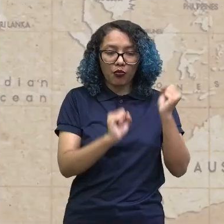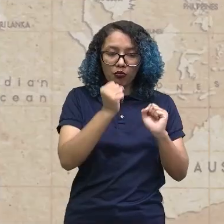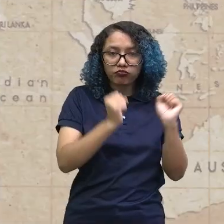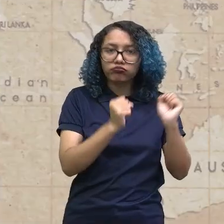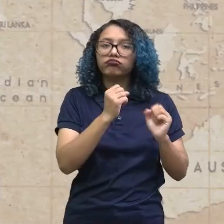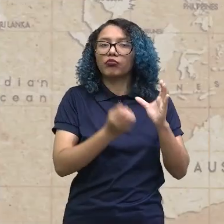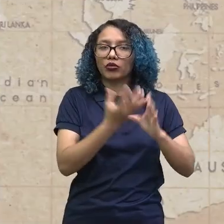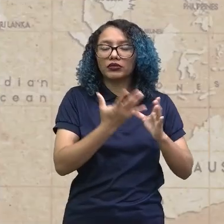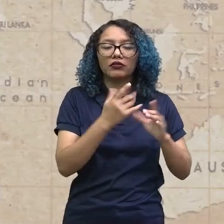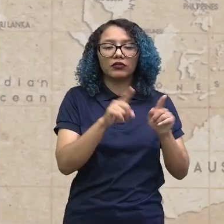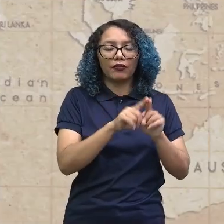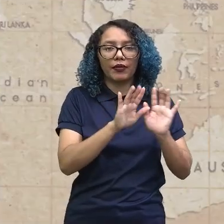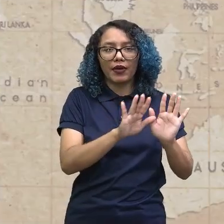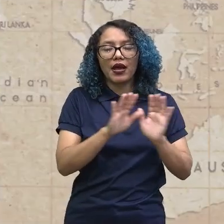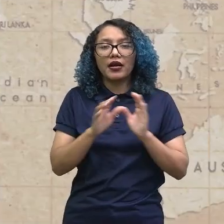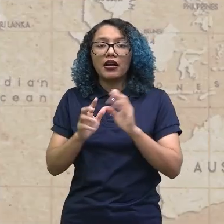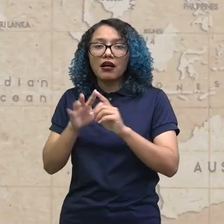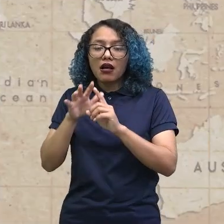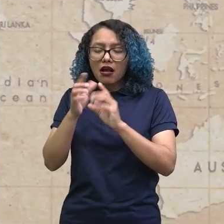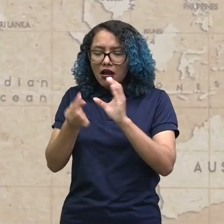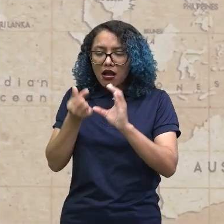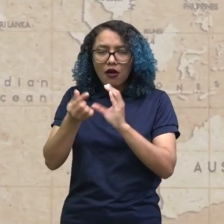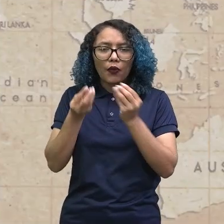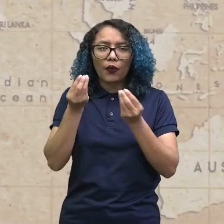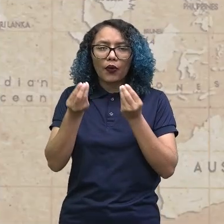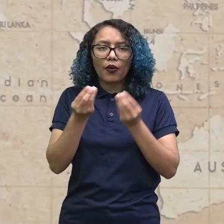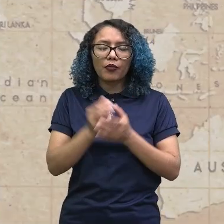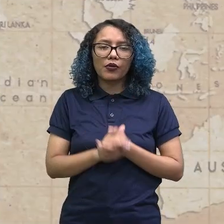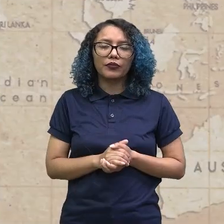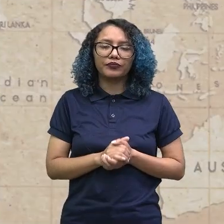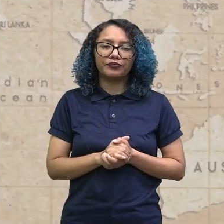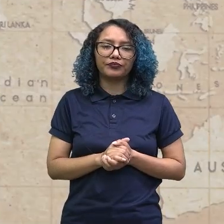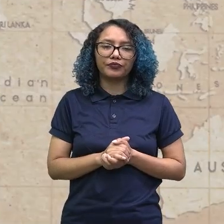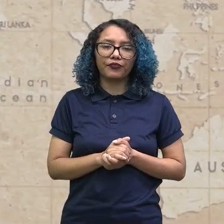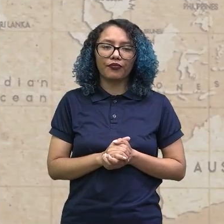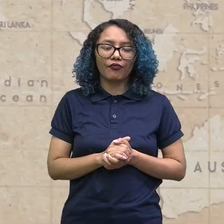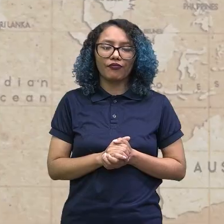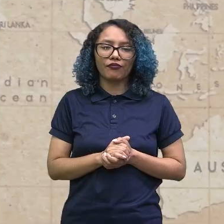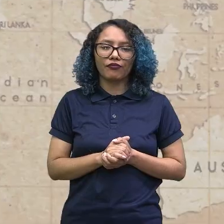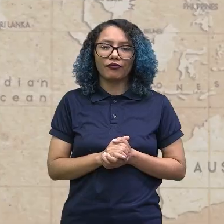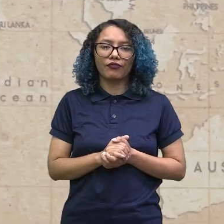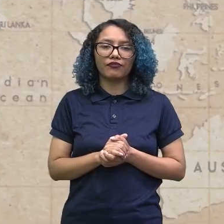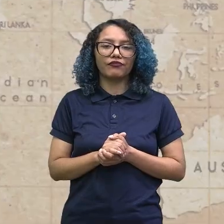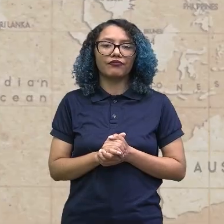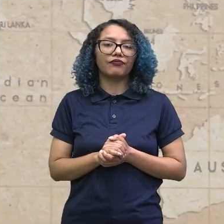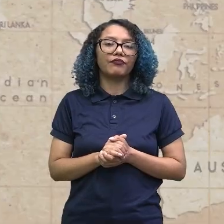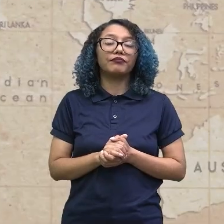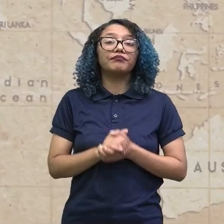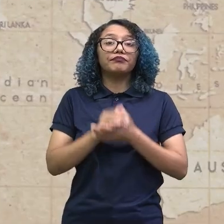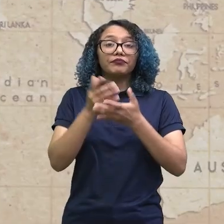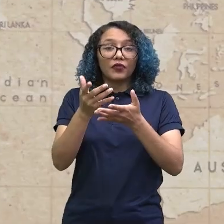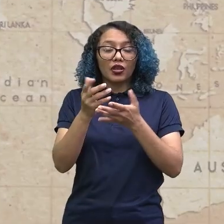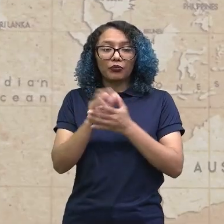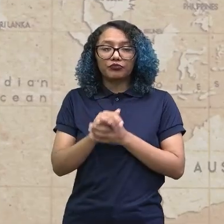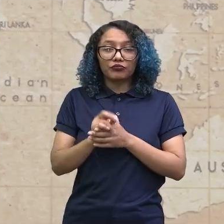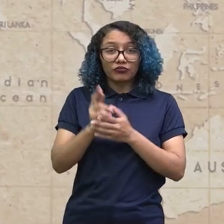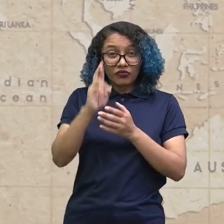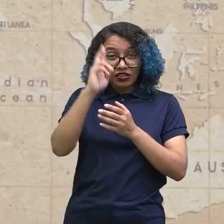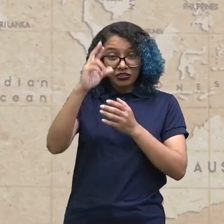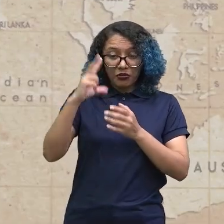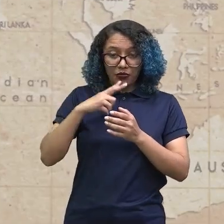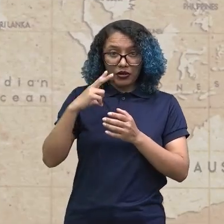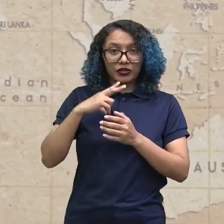Já no capitalismo, nós vamos ter principalmente a questão da existência da propriedade privada e